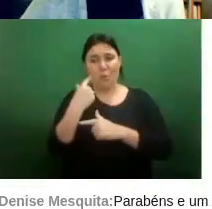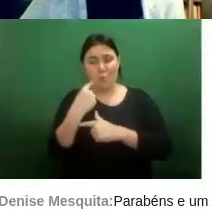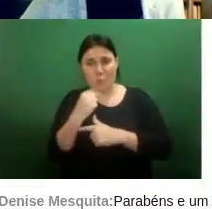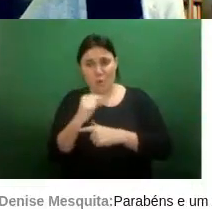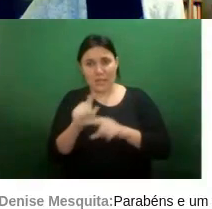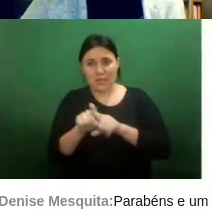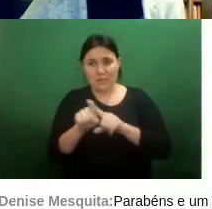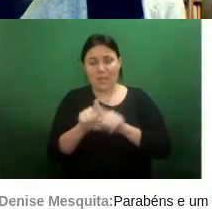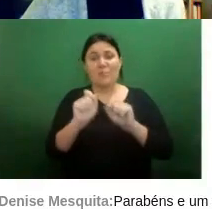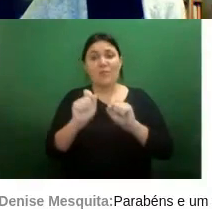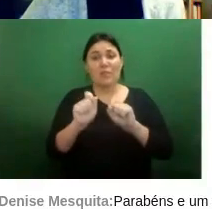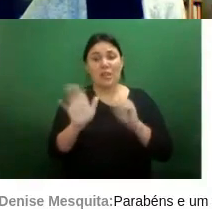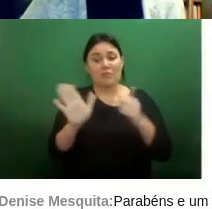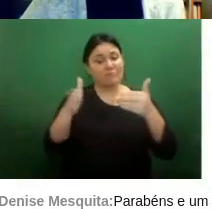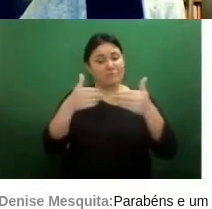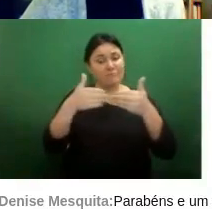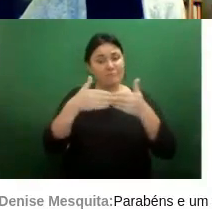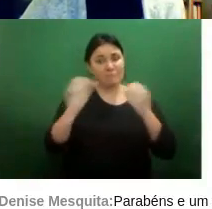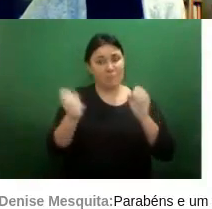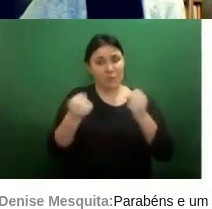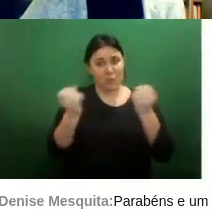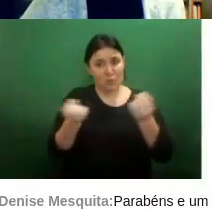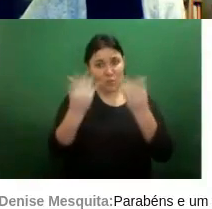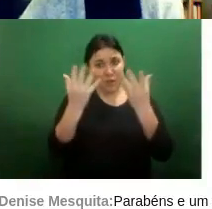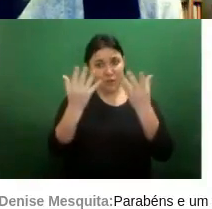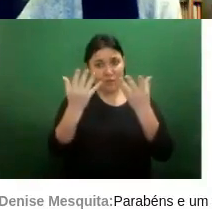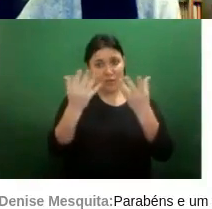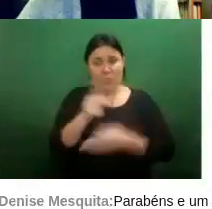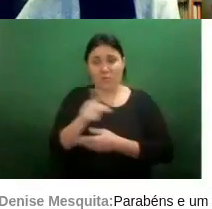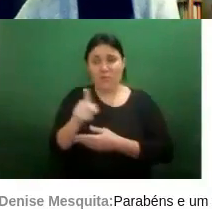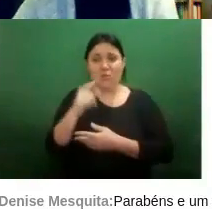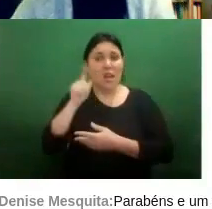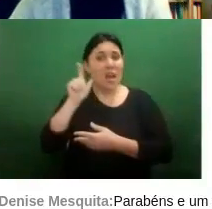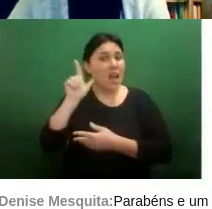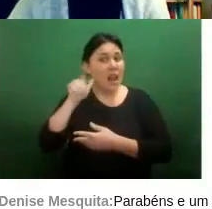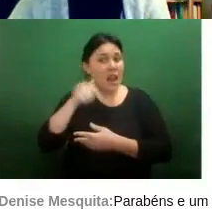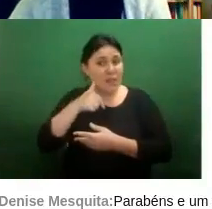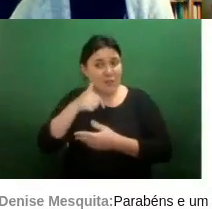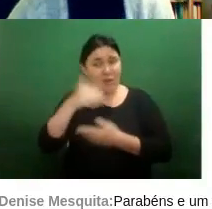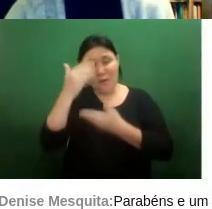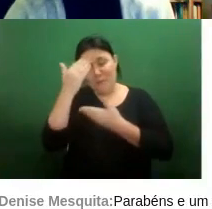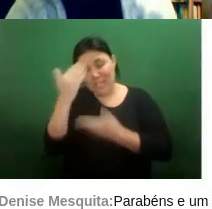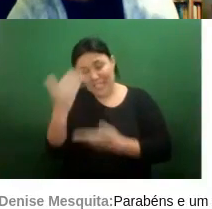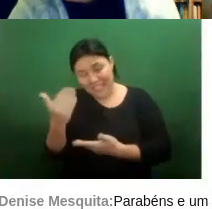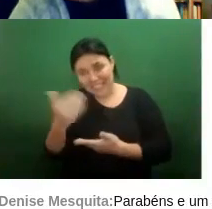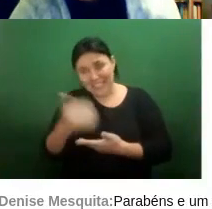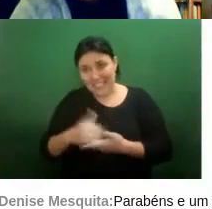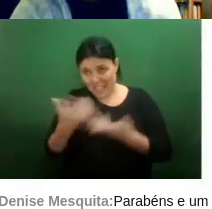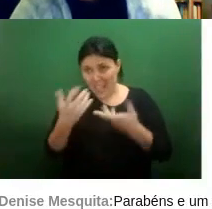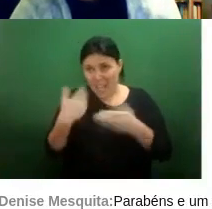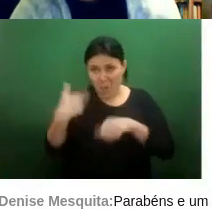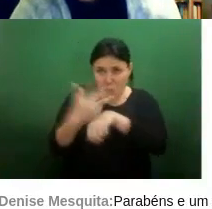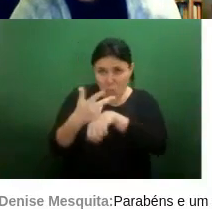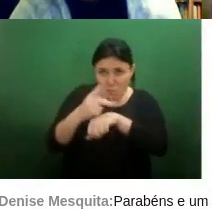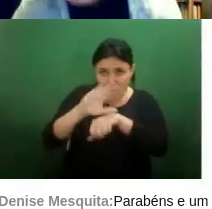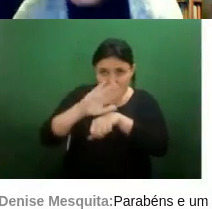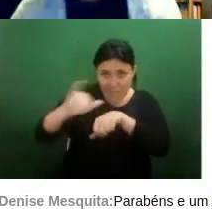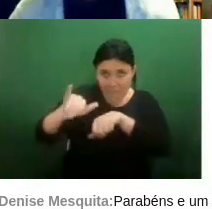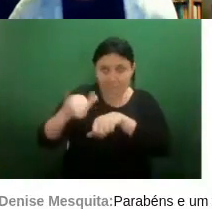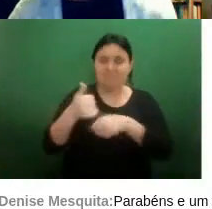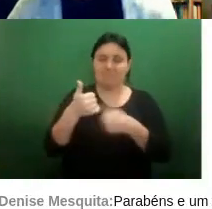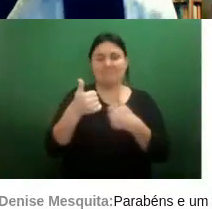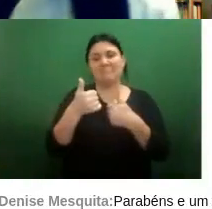fazer o encerramento do nosso evento. Professora Lívia, muito obrigada. Você quer que eu saia daqui? Por Sai,